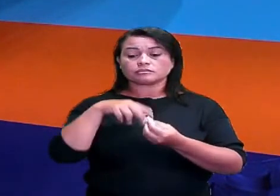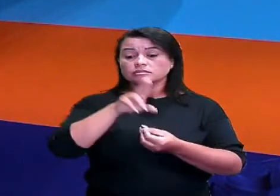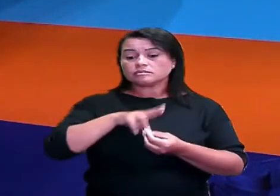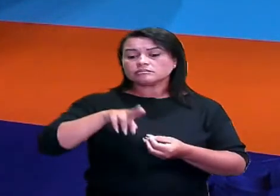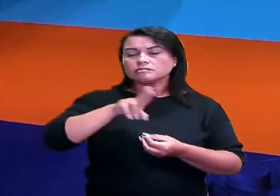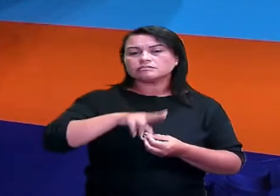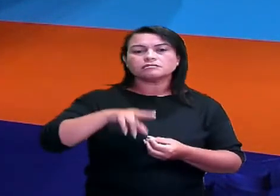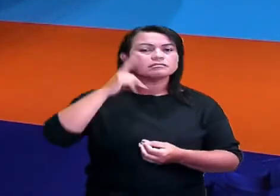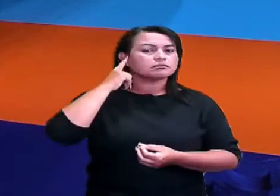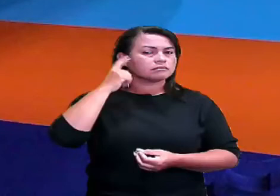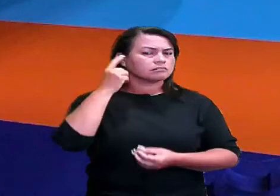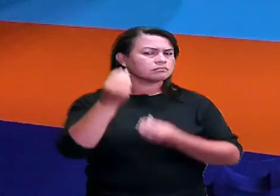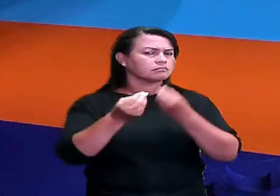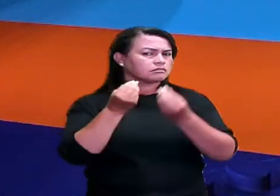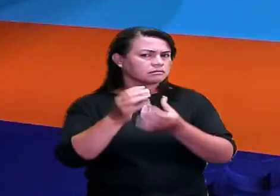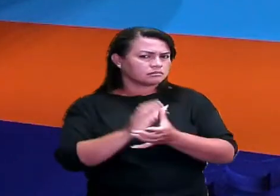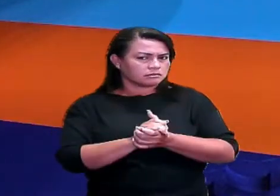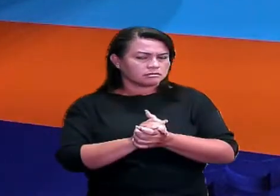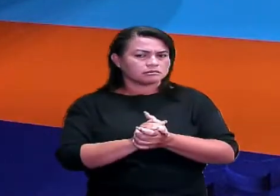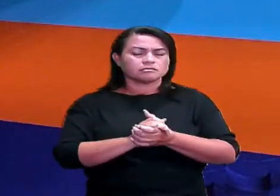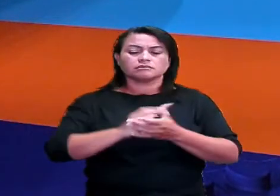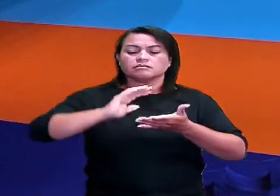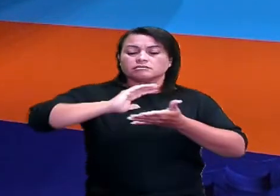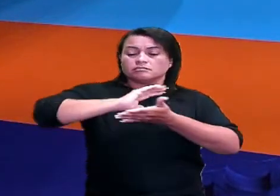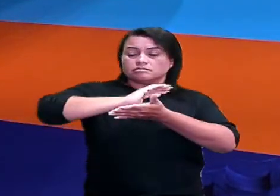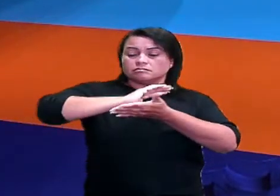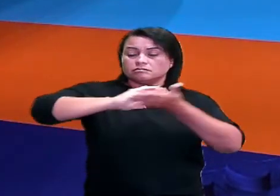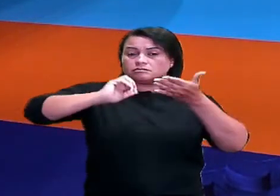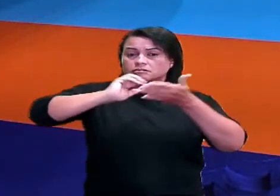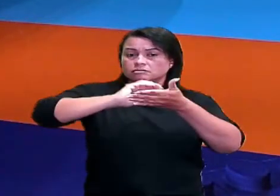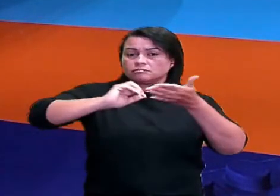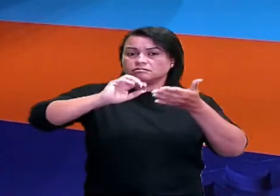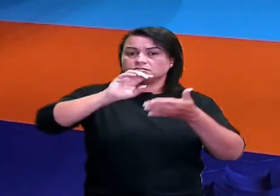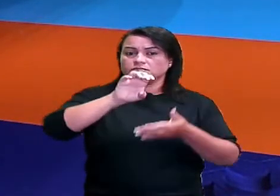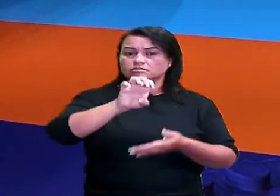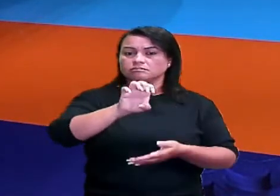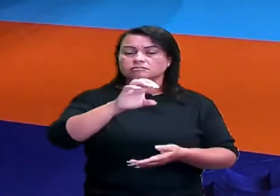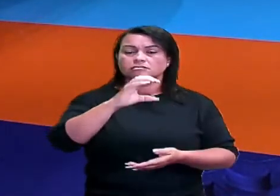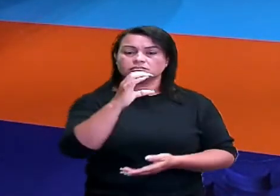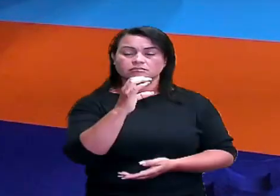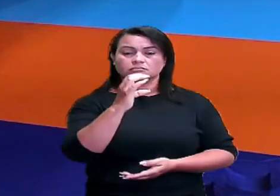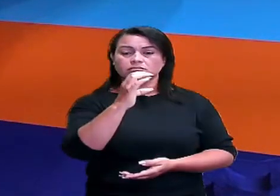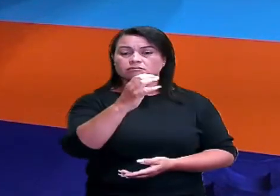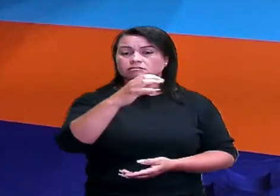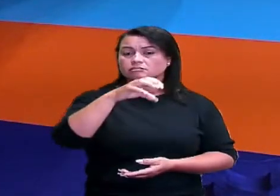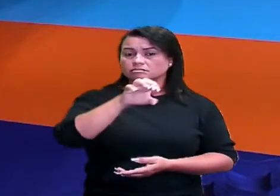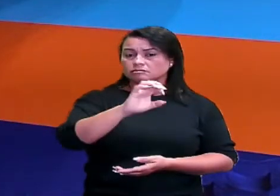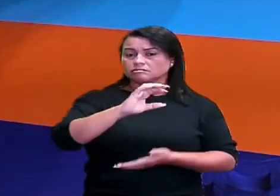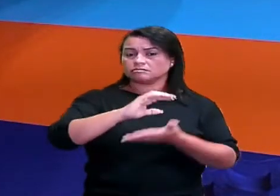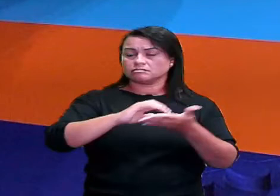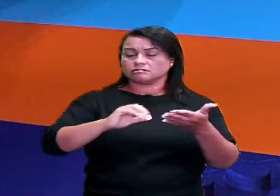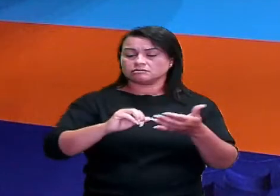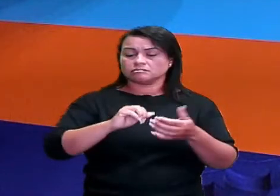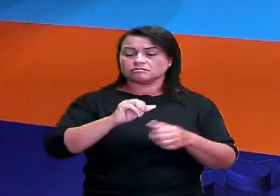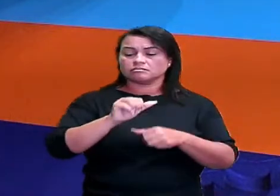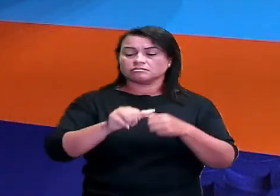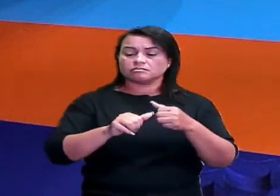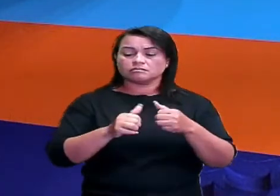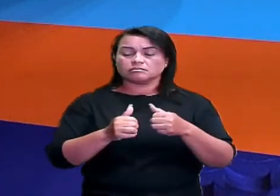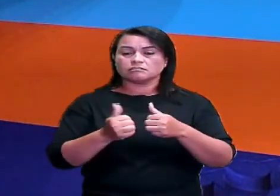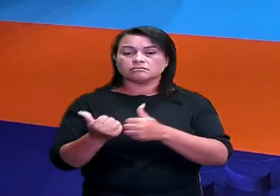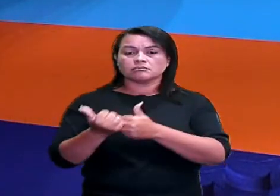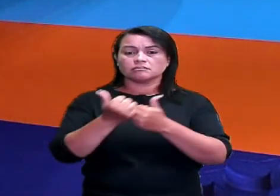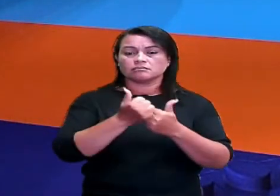utilizar esse som aqui, ó? Eu vou tirar esse aqui, esse C, e vou substituir pelo QU.